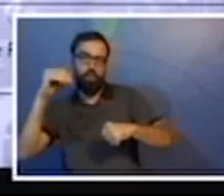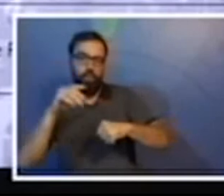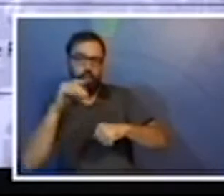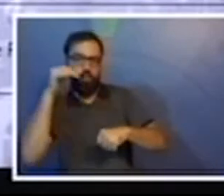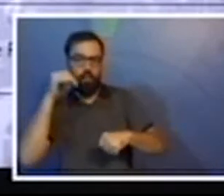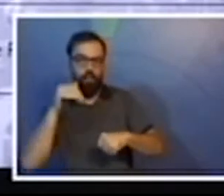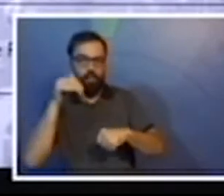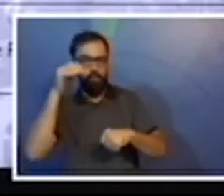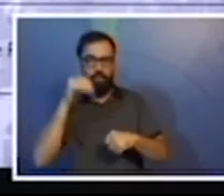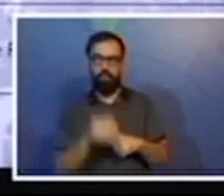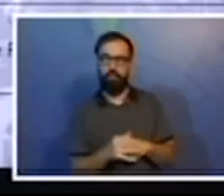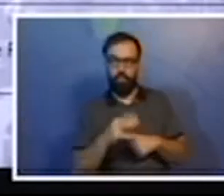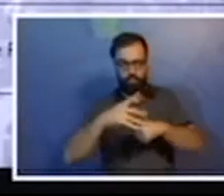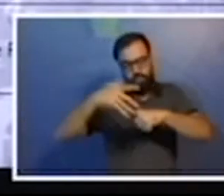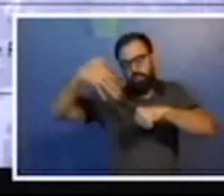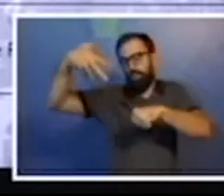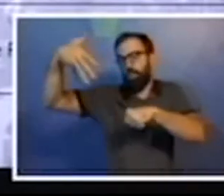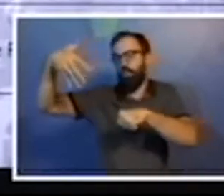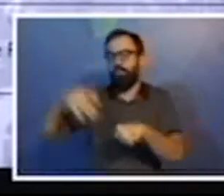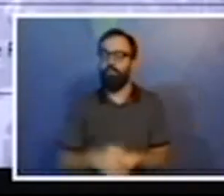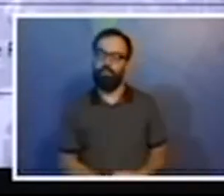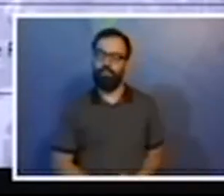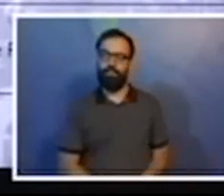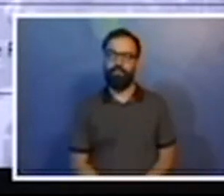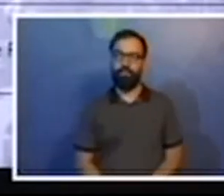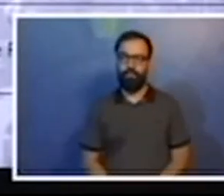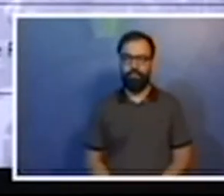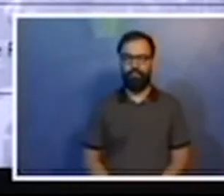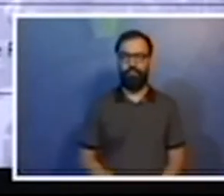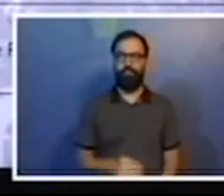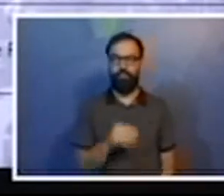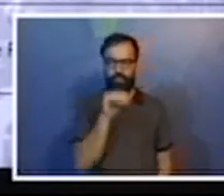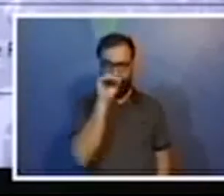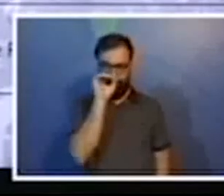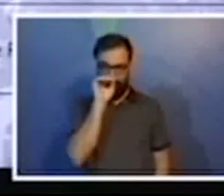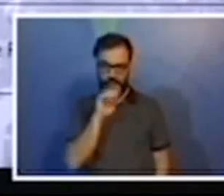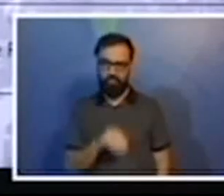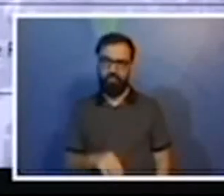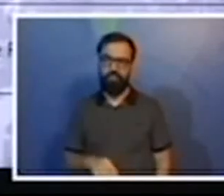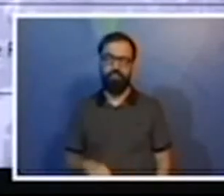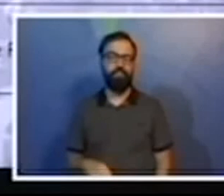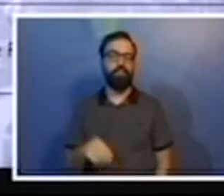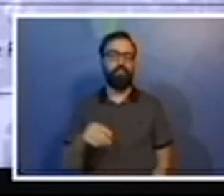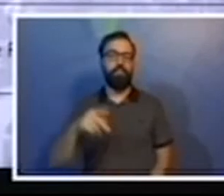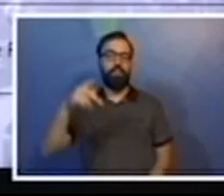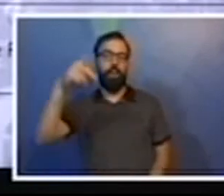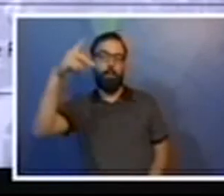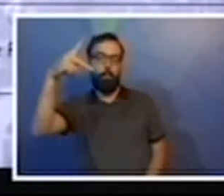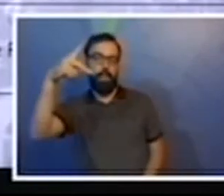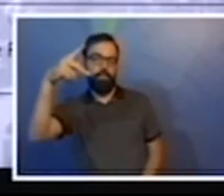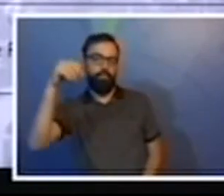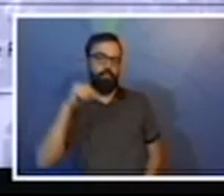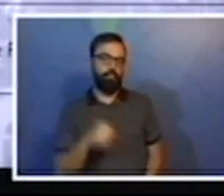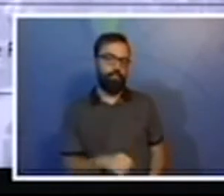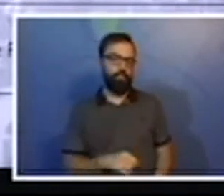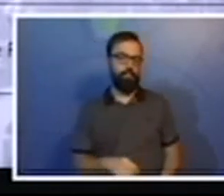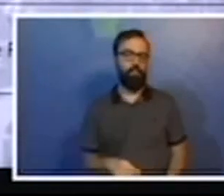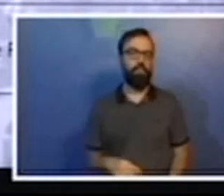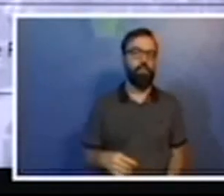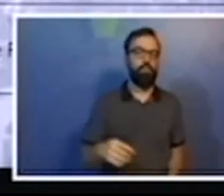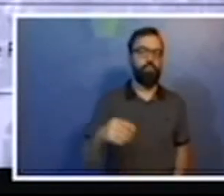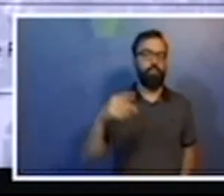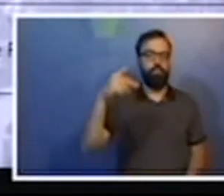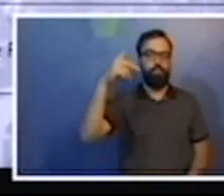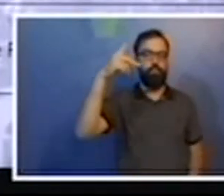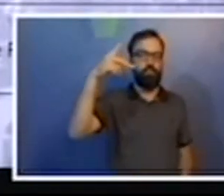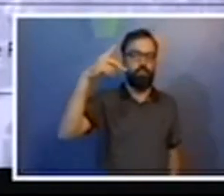estruturas para evitar a perda excessiva de água por evaporação e transpiração segundo grupo as pteridófitas como